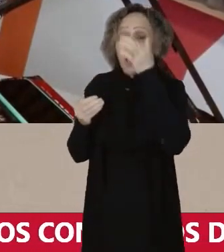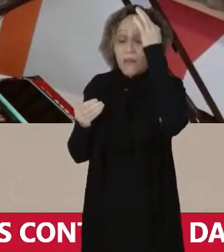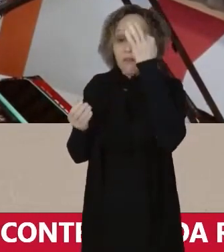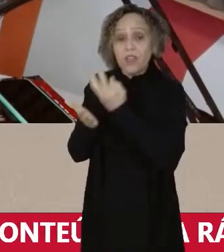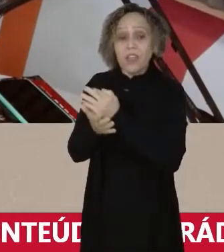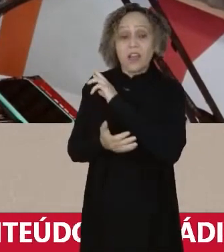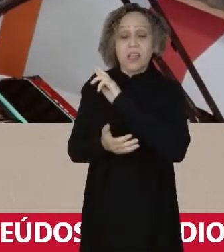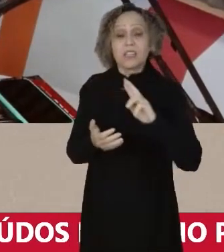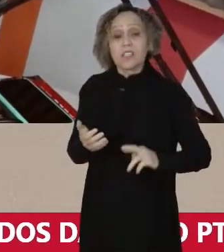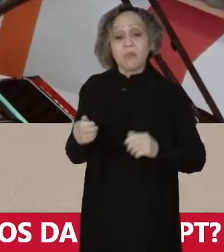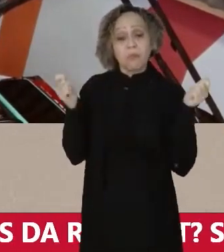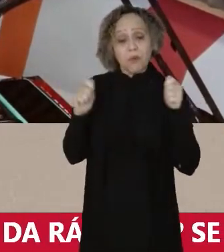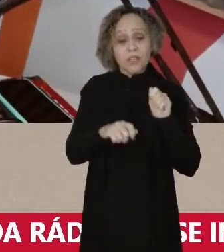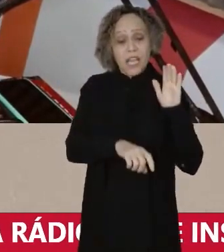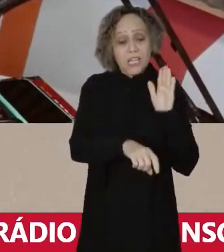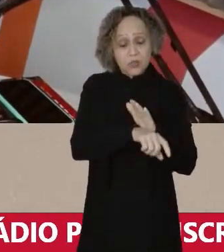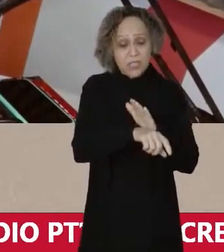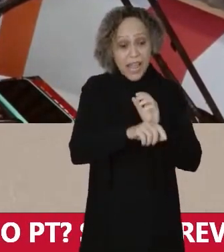luta antirracista.